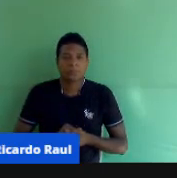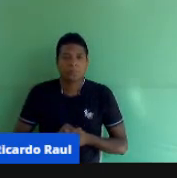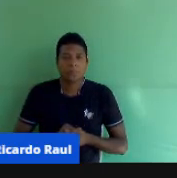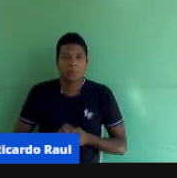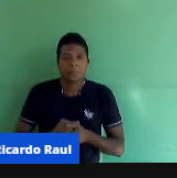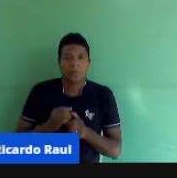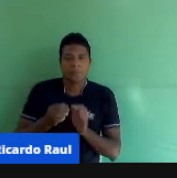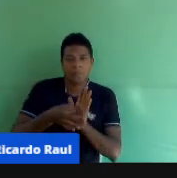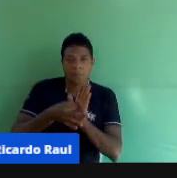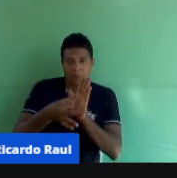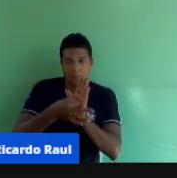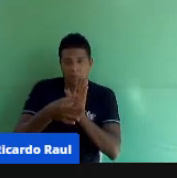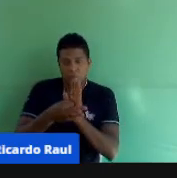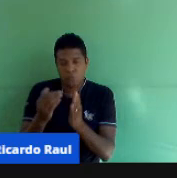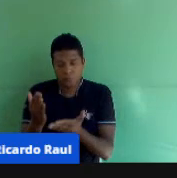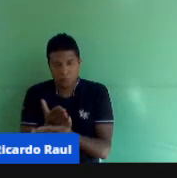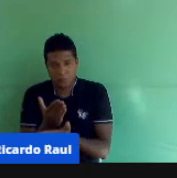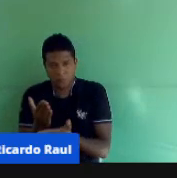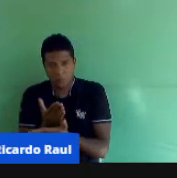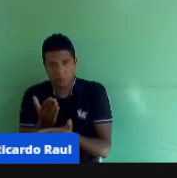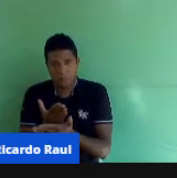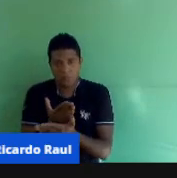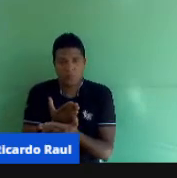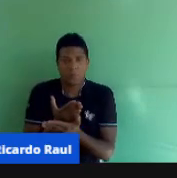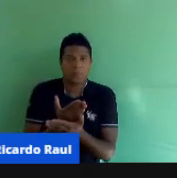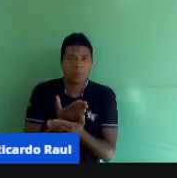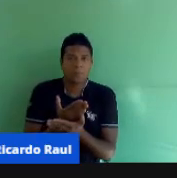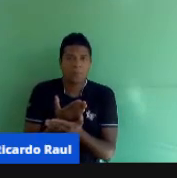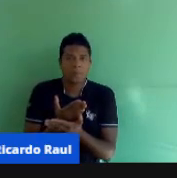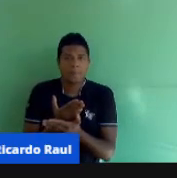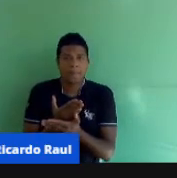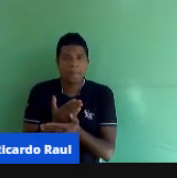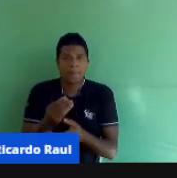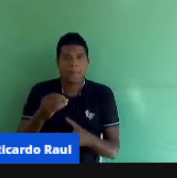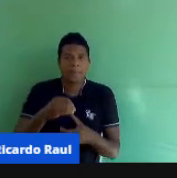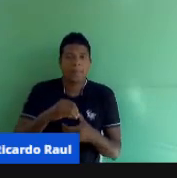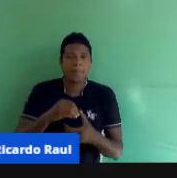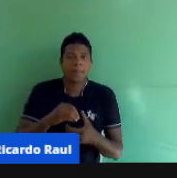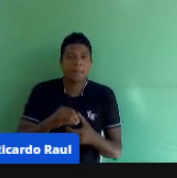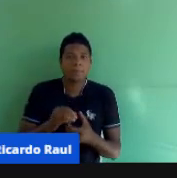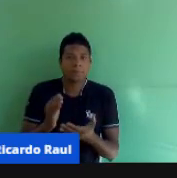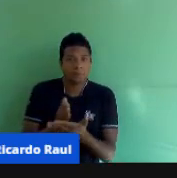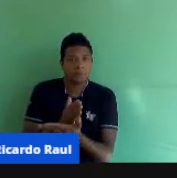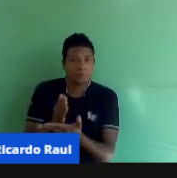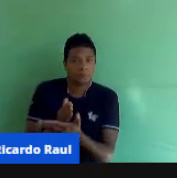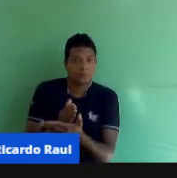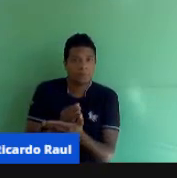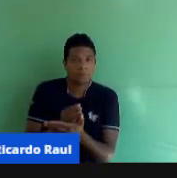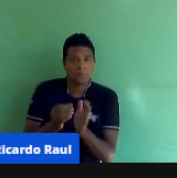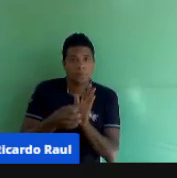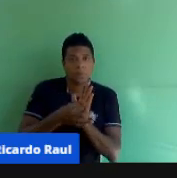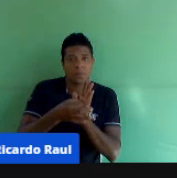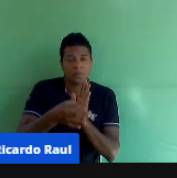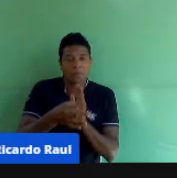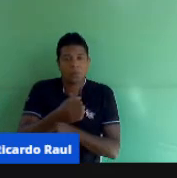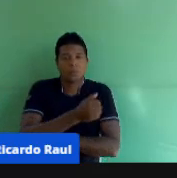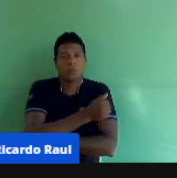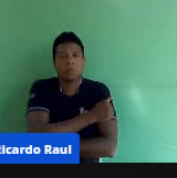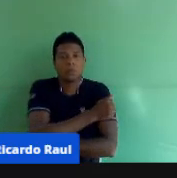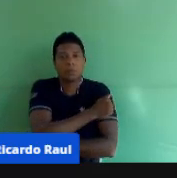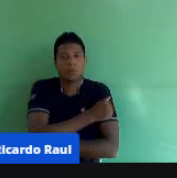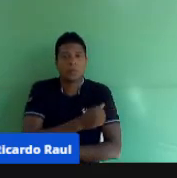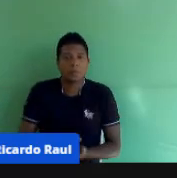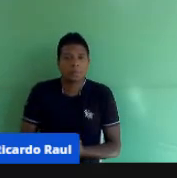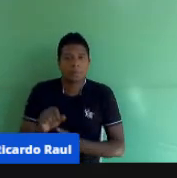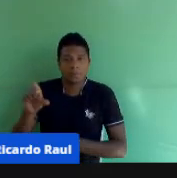sugestões do livro didático. Esse Entre Rios está lá no nosso livro didático como sugestão para o aluno.